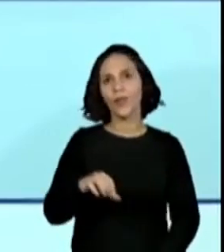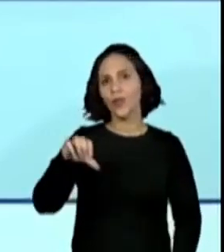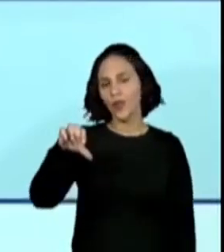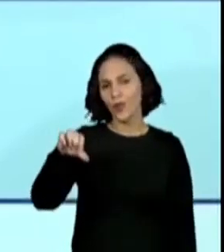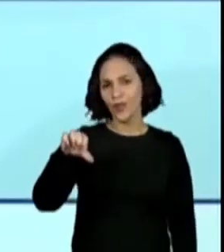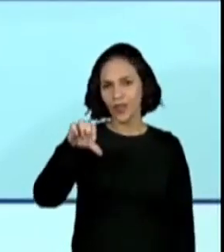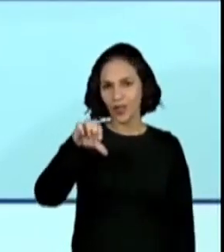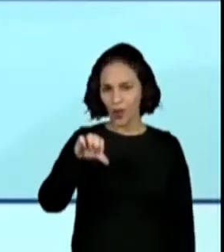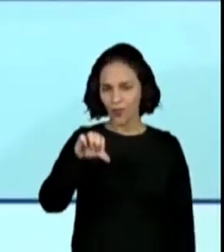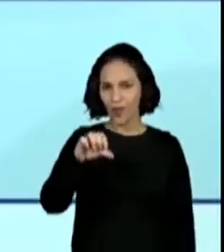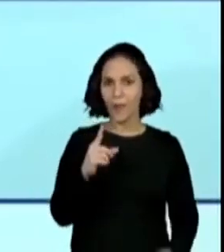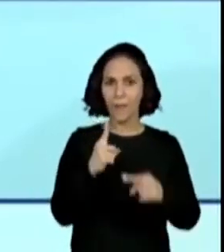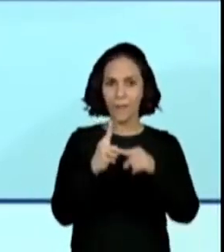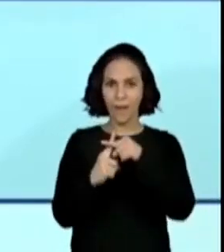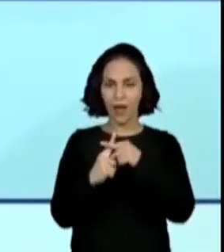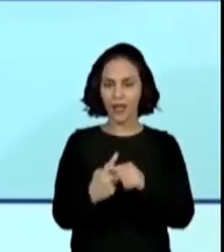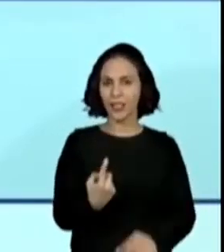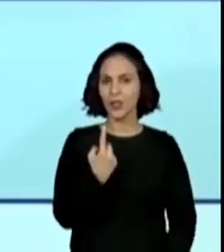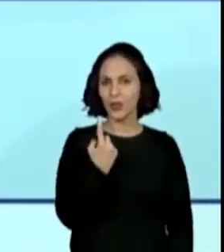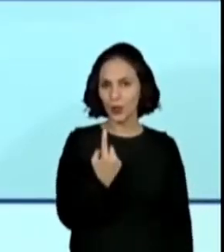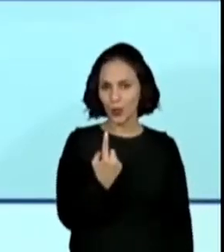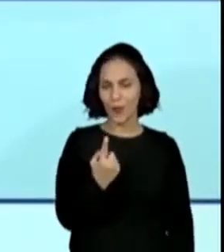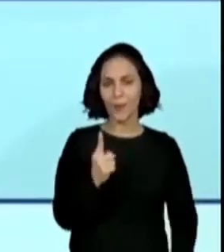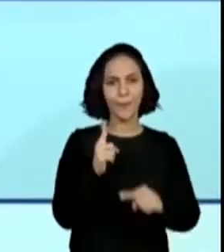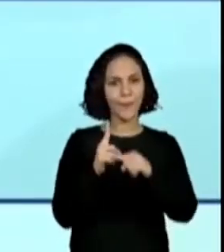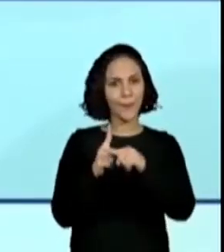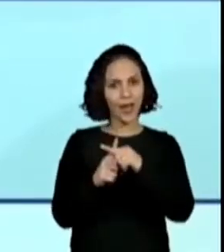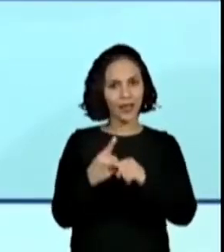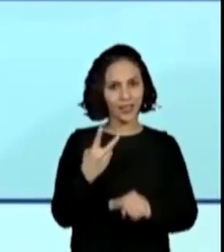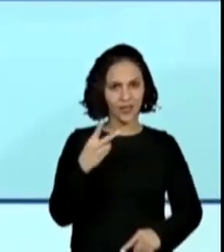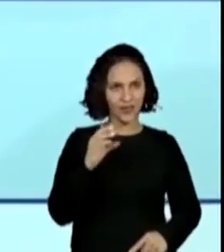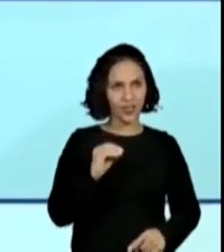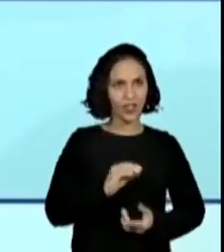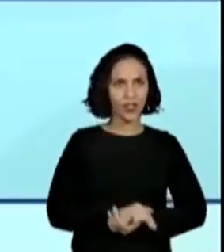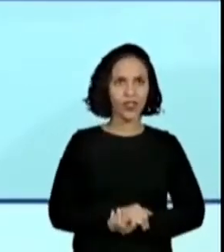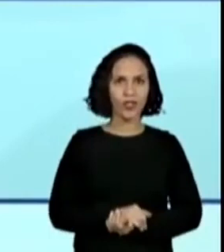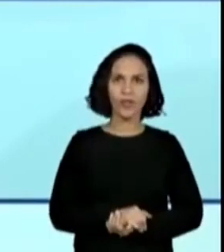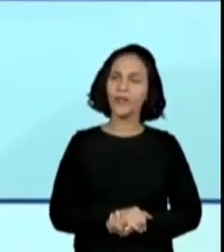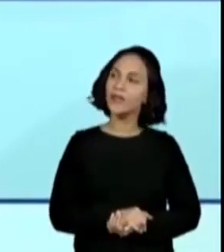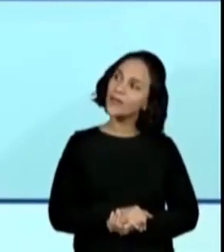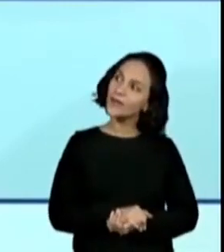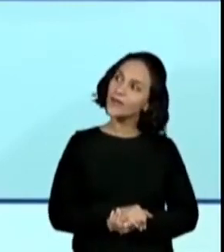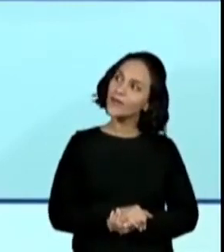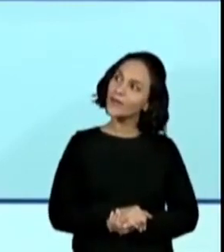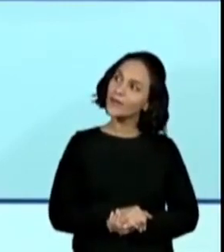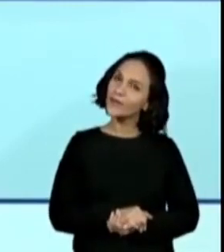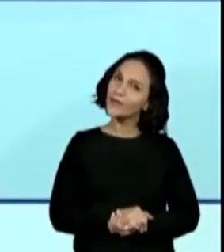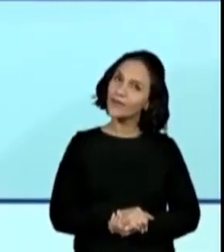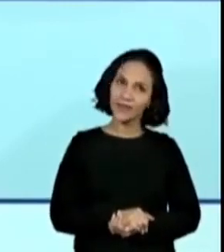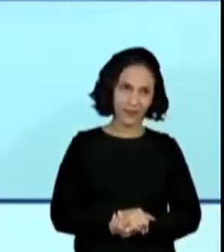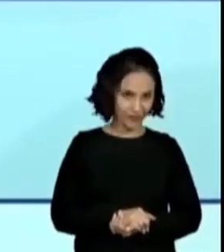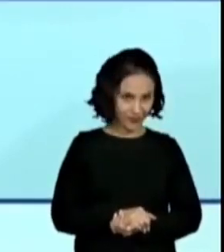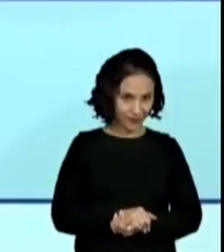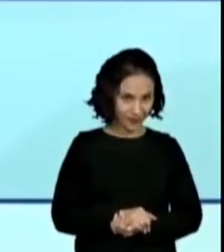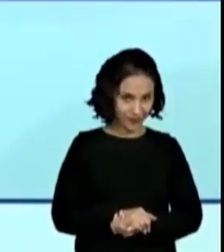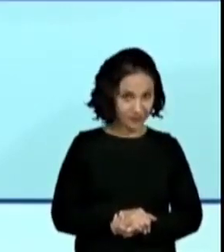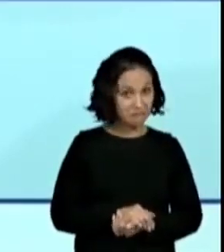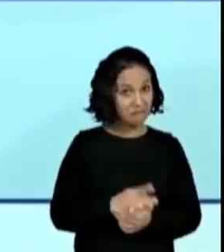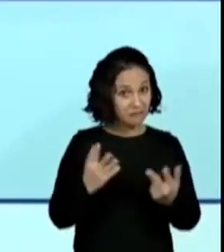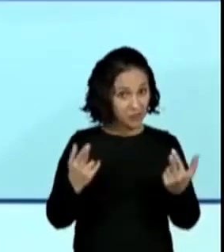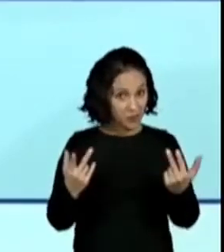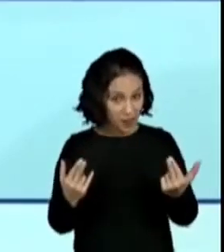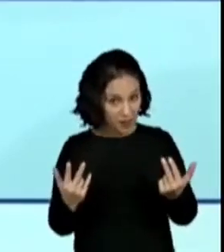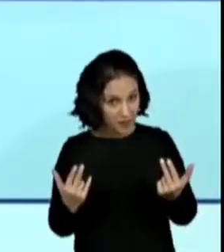99 + 1 + 20 e aí Se tiver Aluno por aí